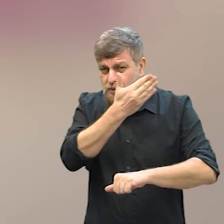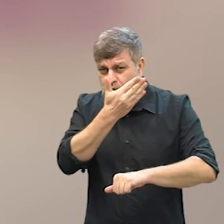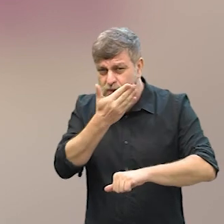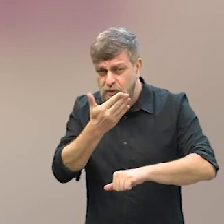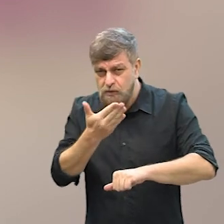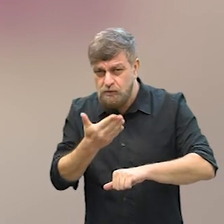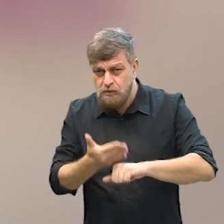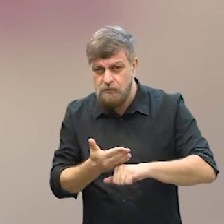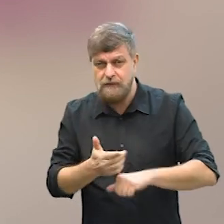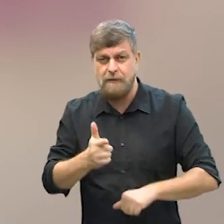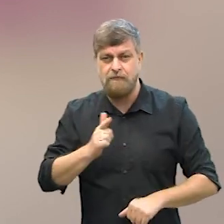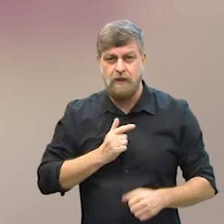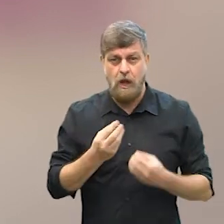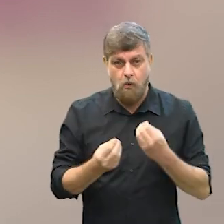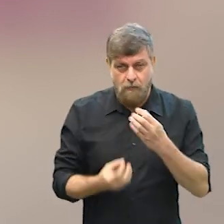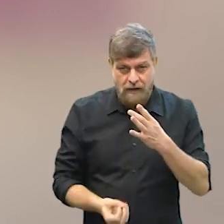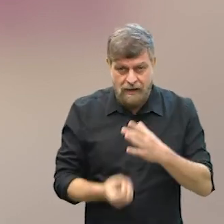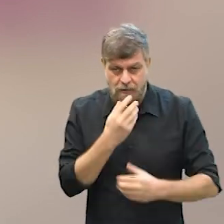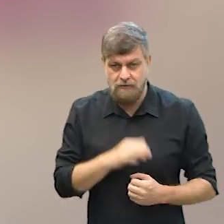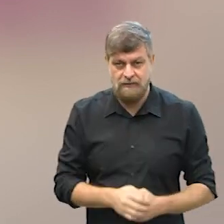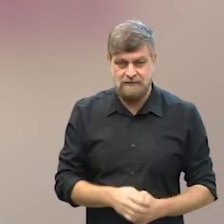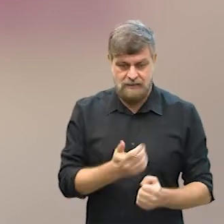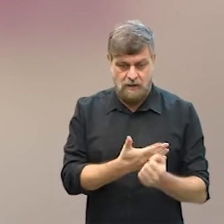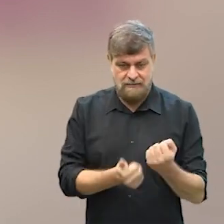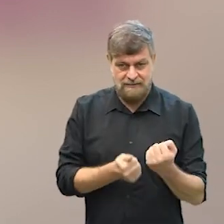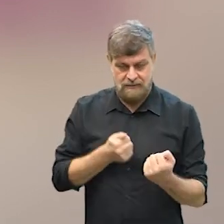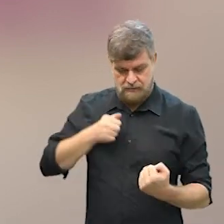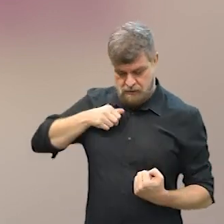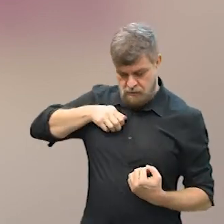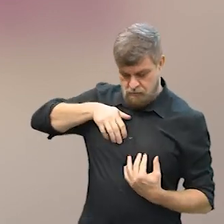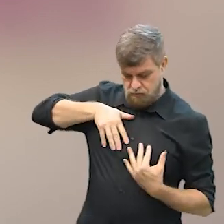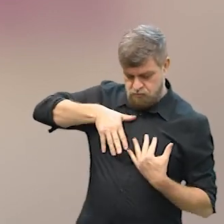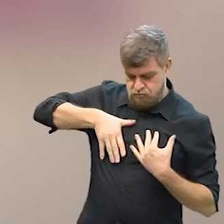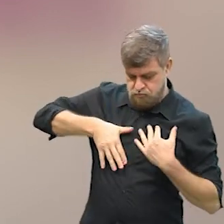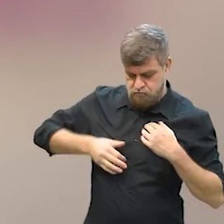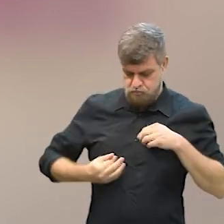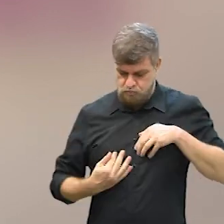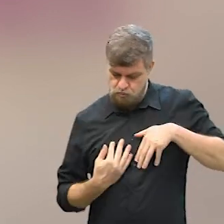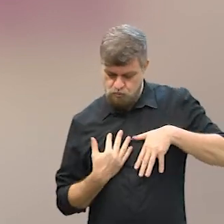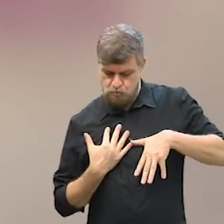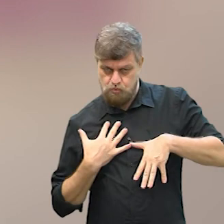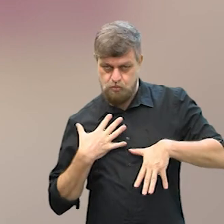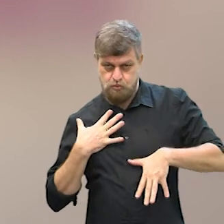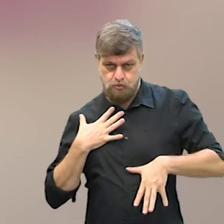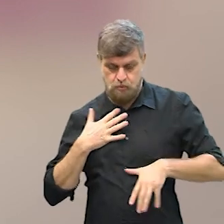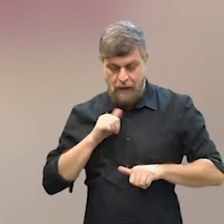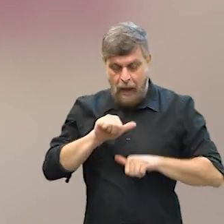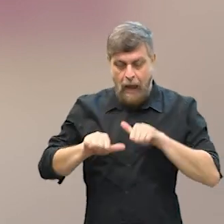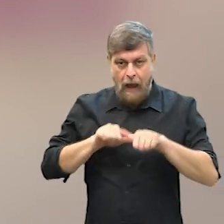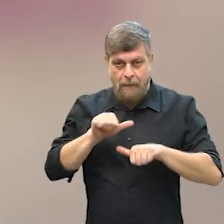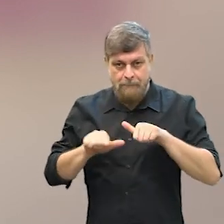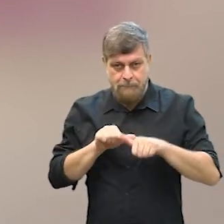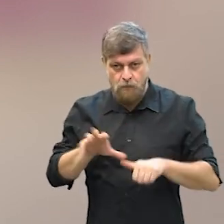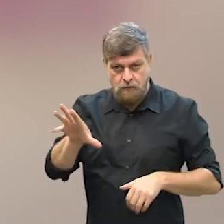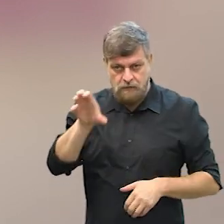se faz por meio da circulação pulmonar, das artérias, arteríolas e veias que levam